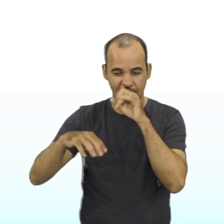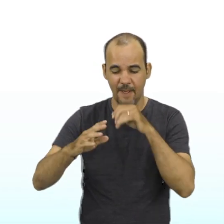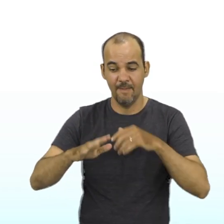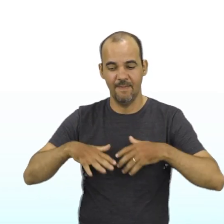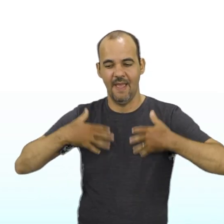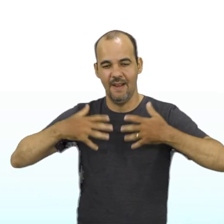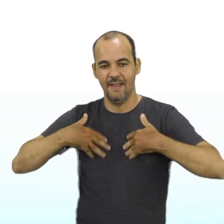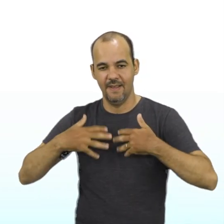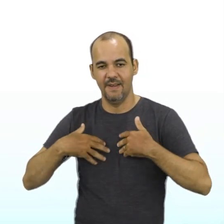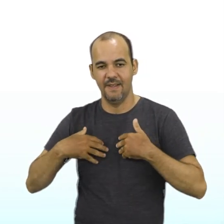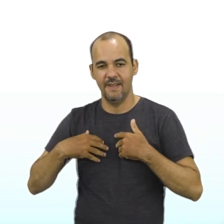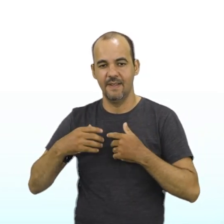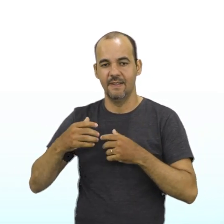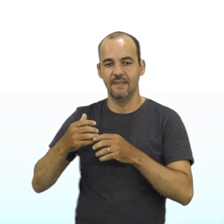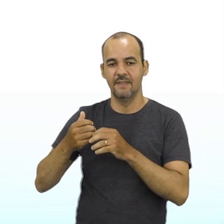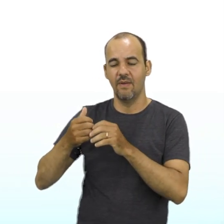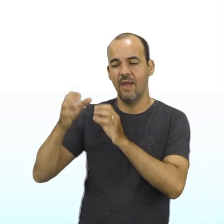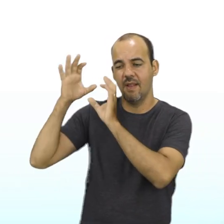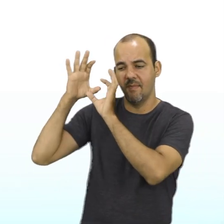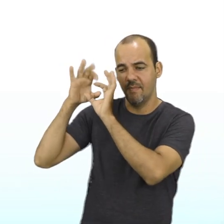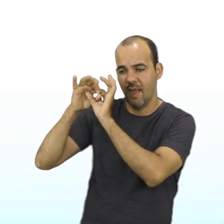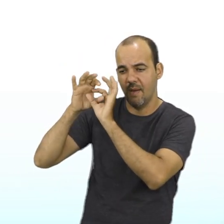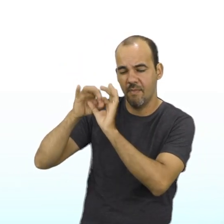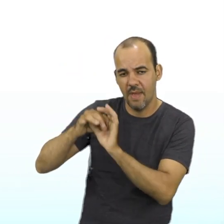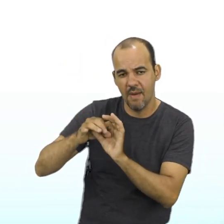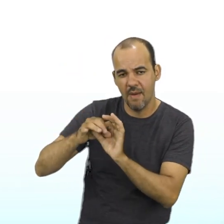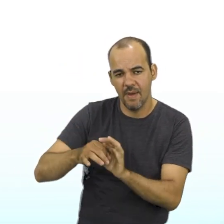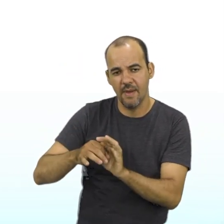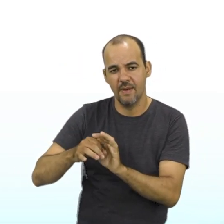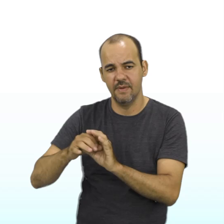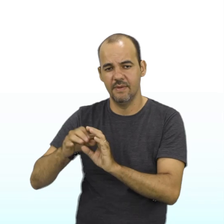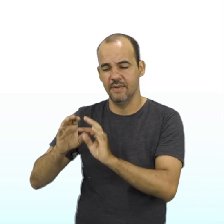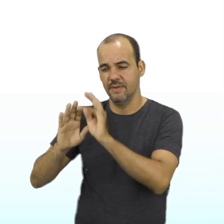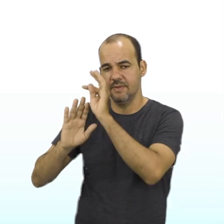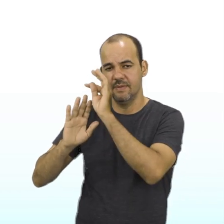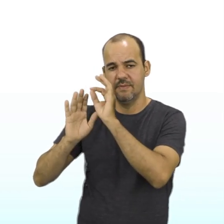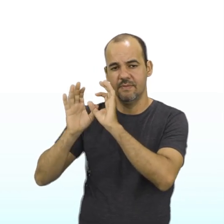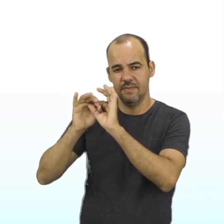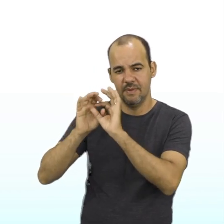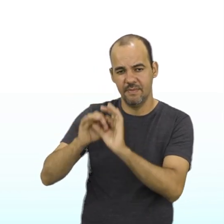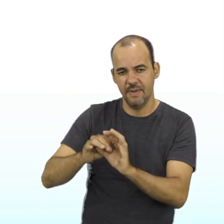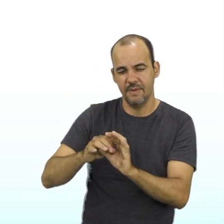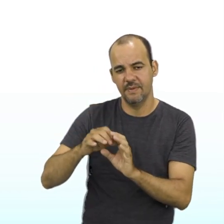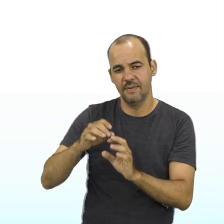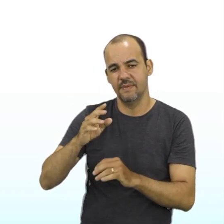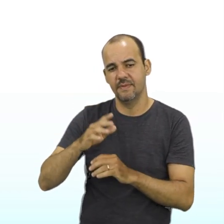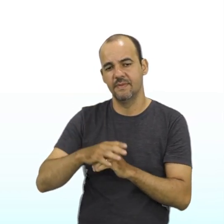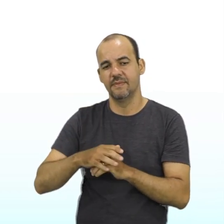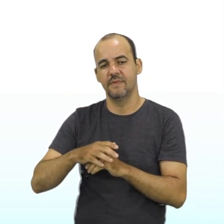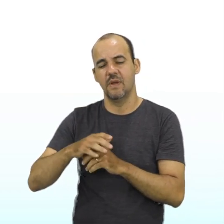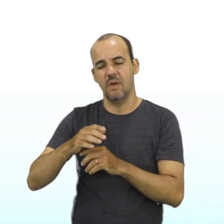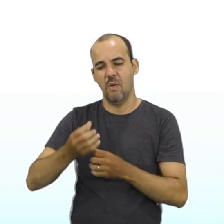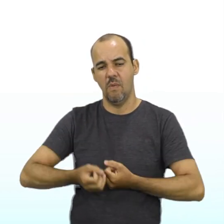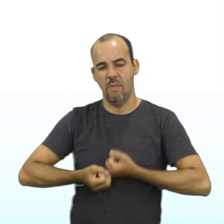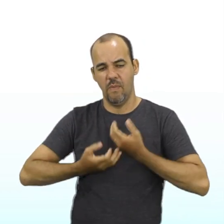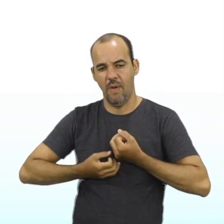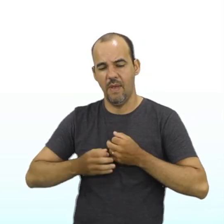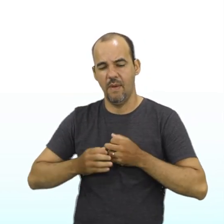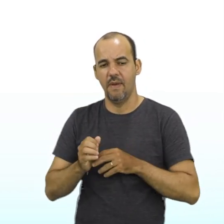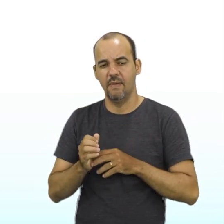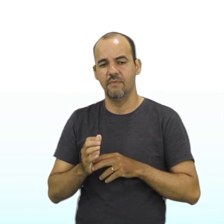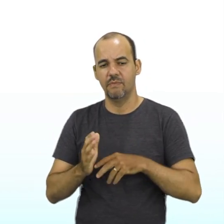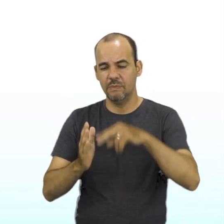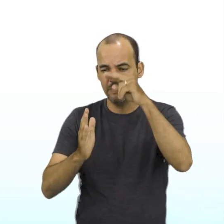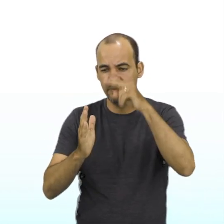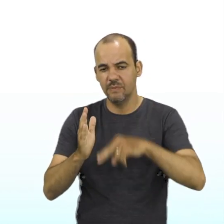do antes, né? Seguindo e acompanhando pelo slide o poema, você vai ver que